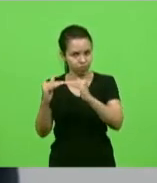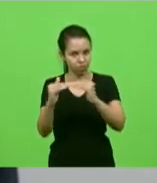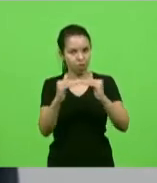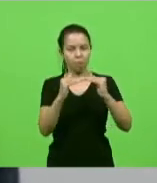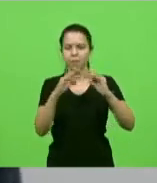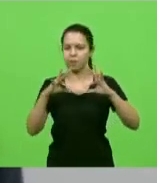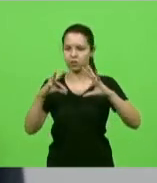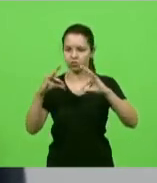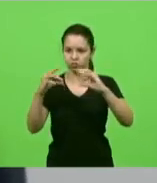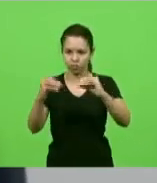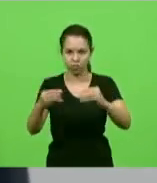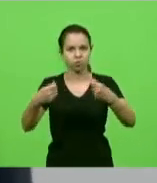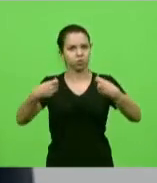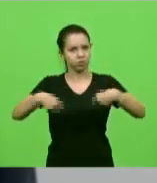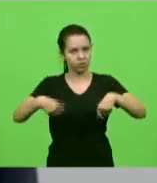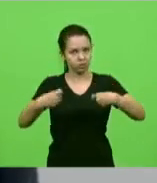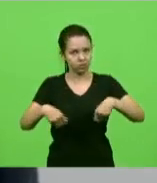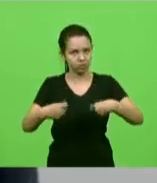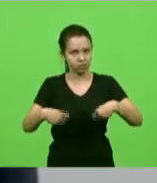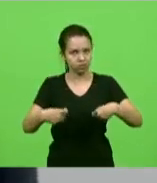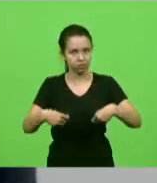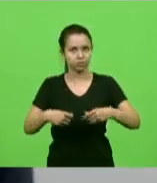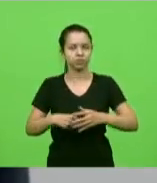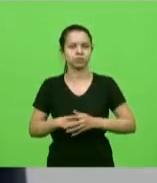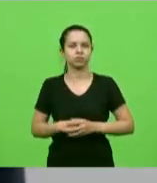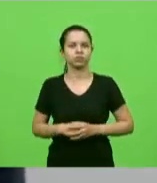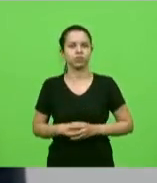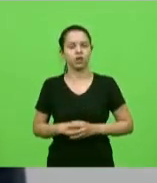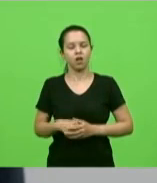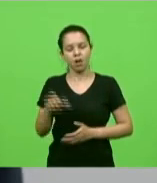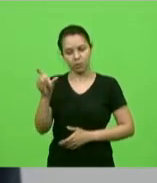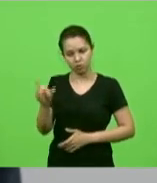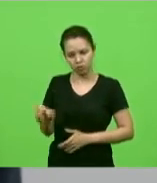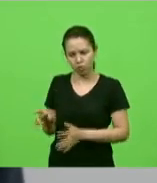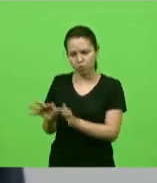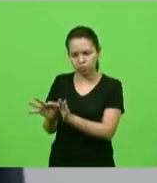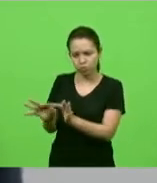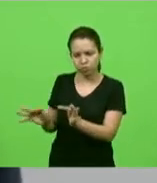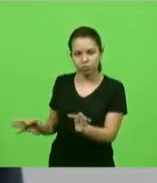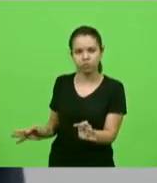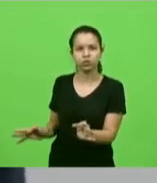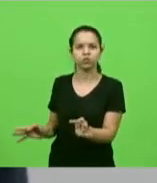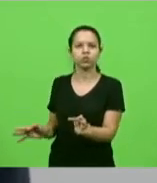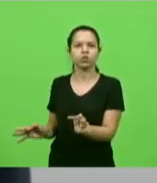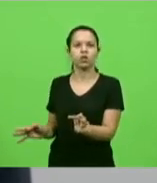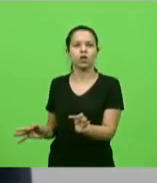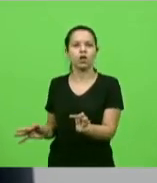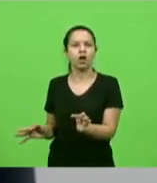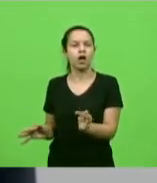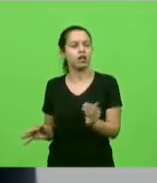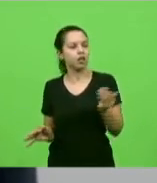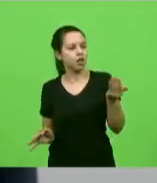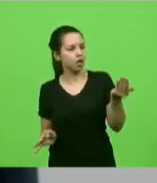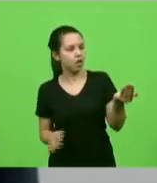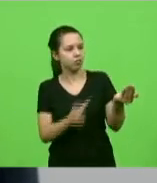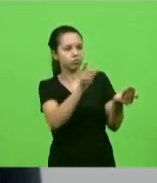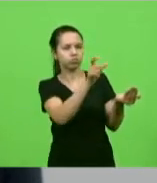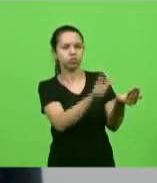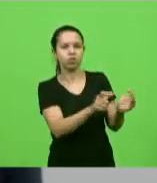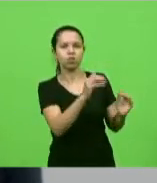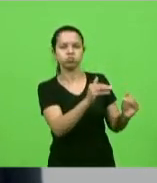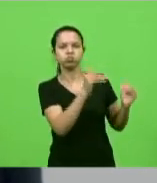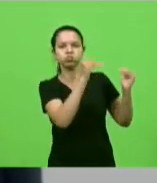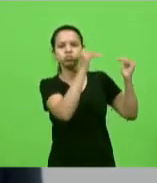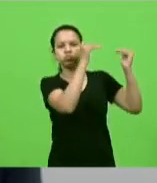vale para todos. Desde da pessoa mais humilde ao mais elevado coturno